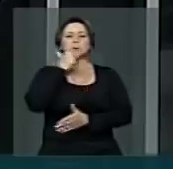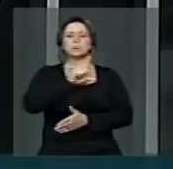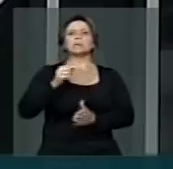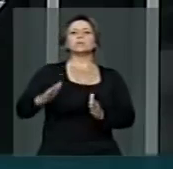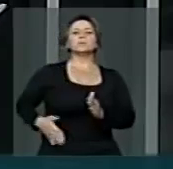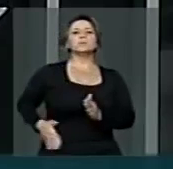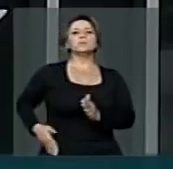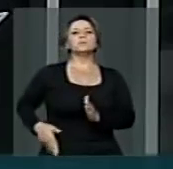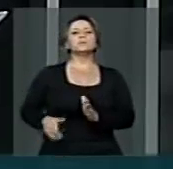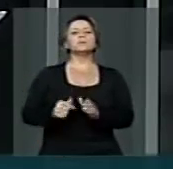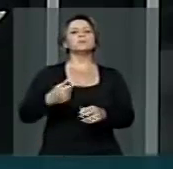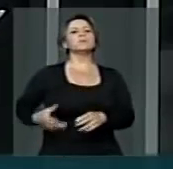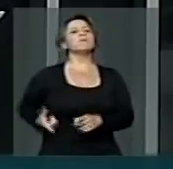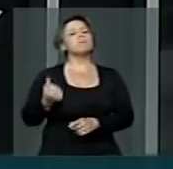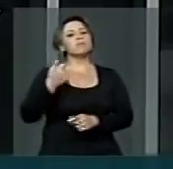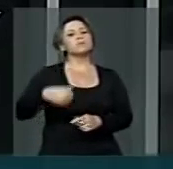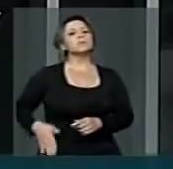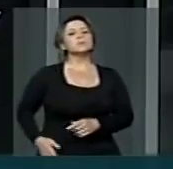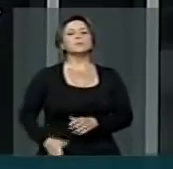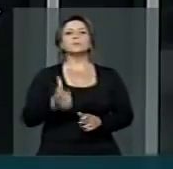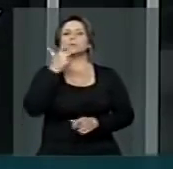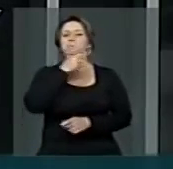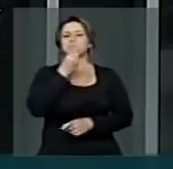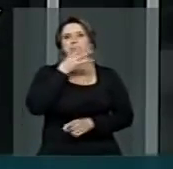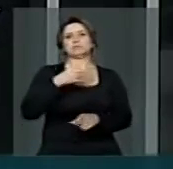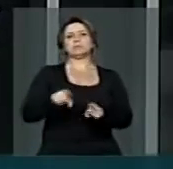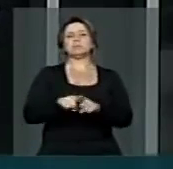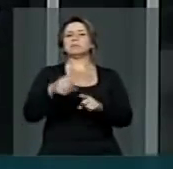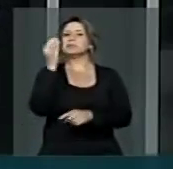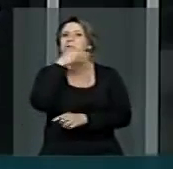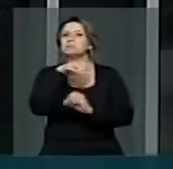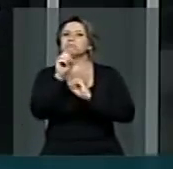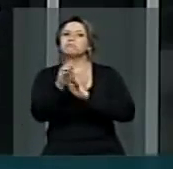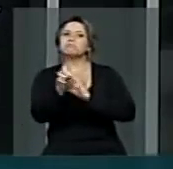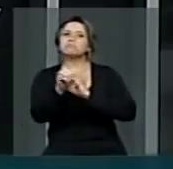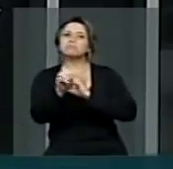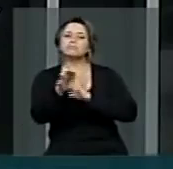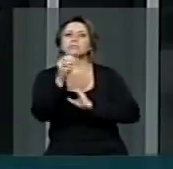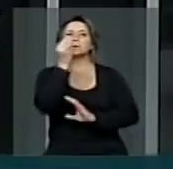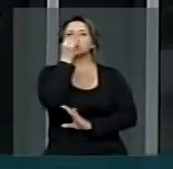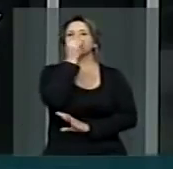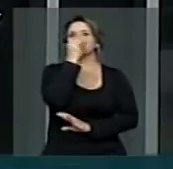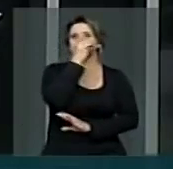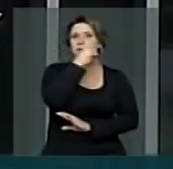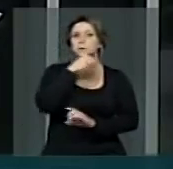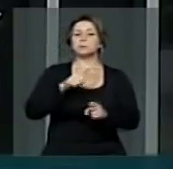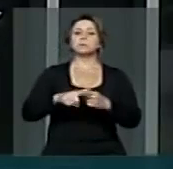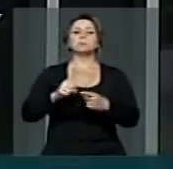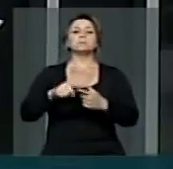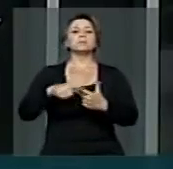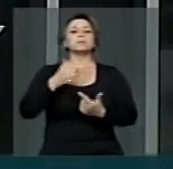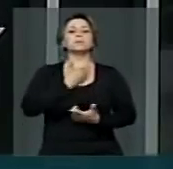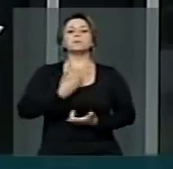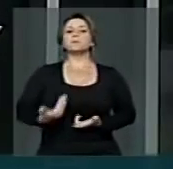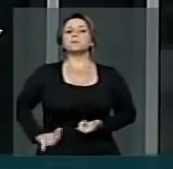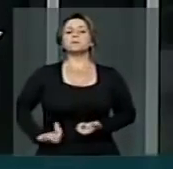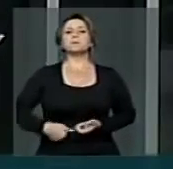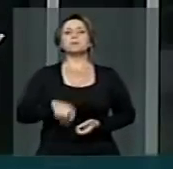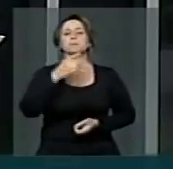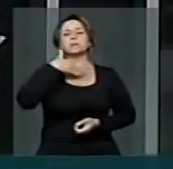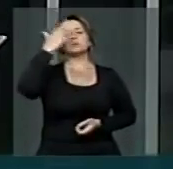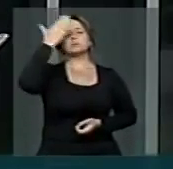alavancado, sustentado e promovido em grande parte pelo Estado brasileiro, pelo governo, cresce